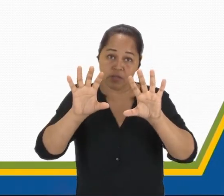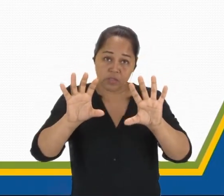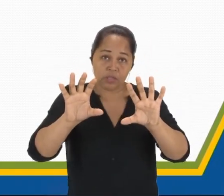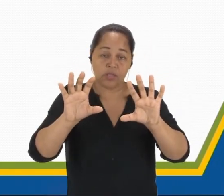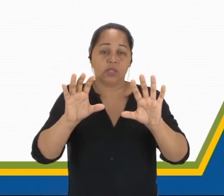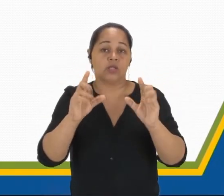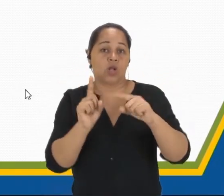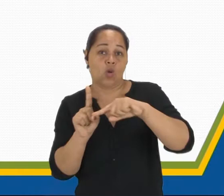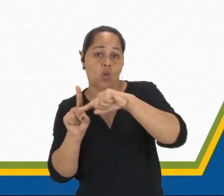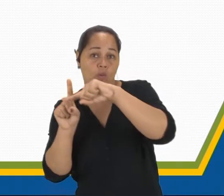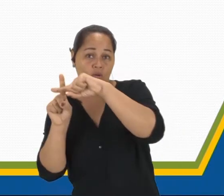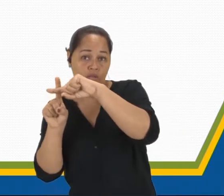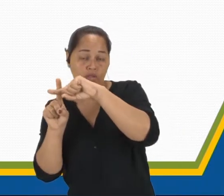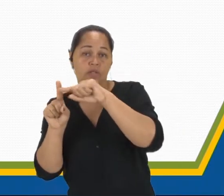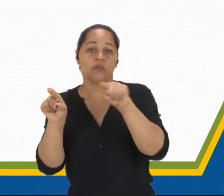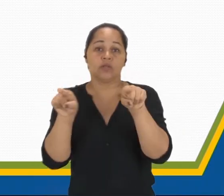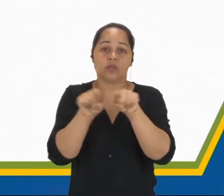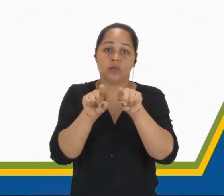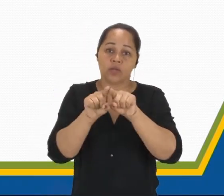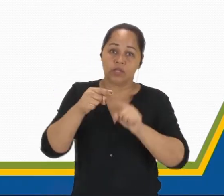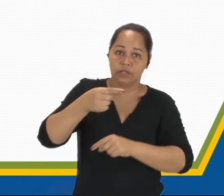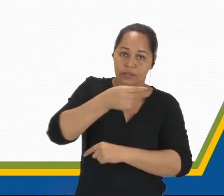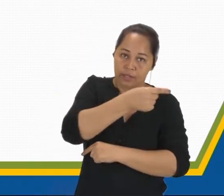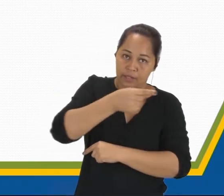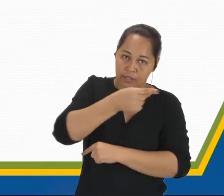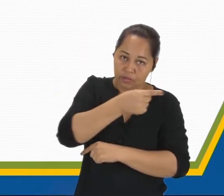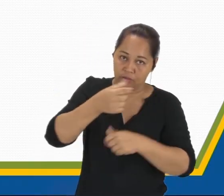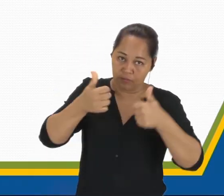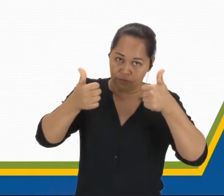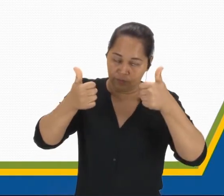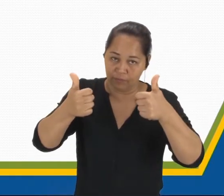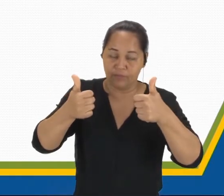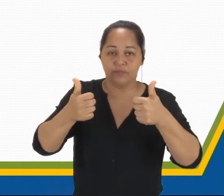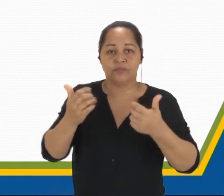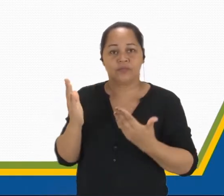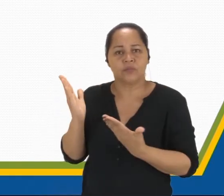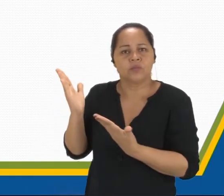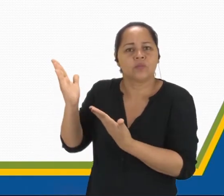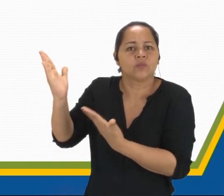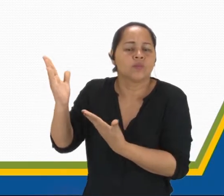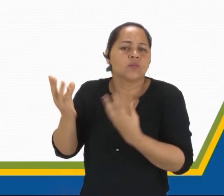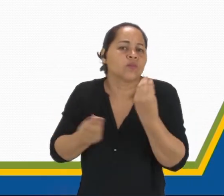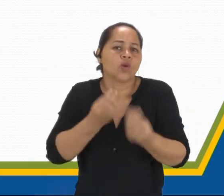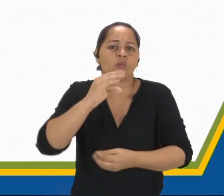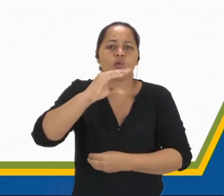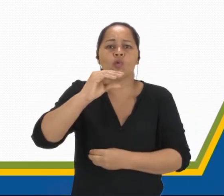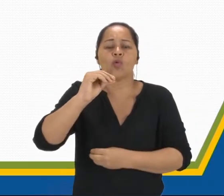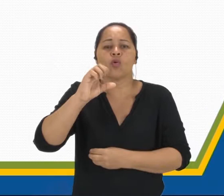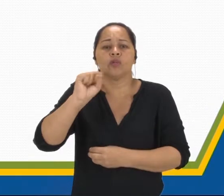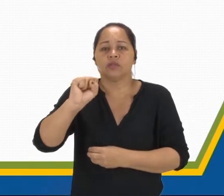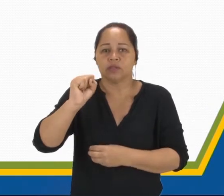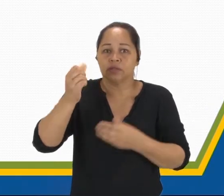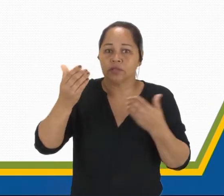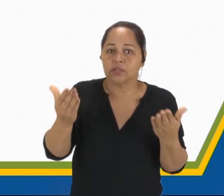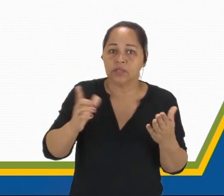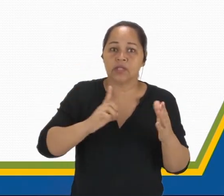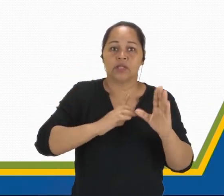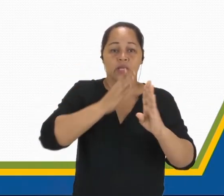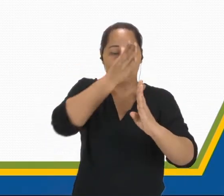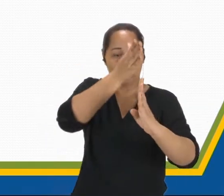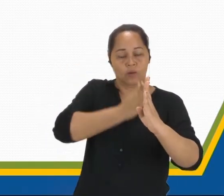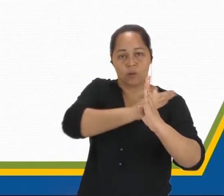lado positivo do eixo, como para o lado negativo. Função cosseno. O gráfico é uma curva